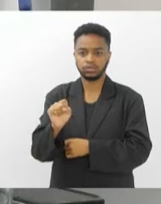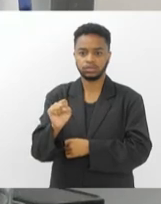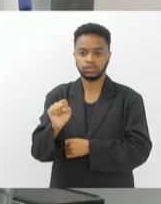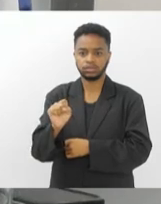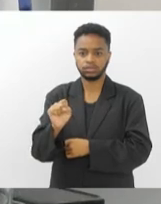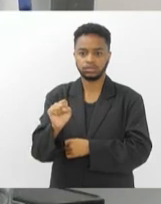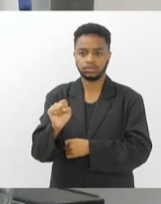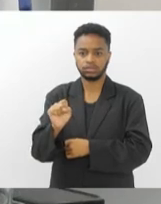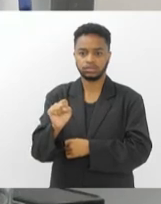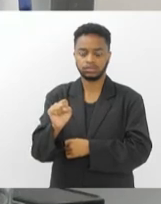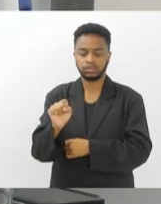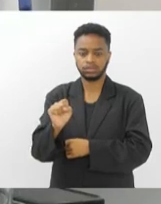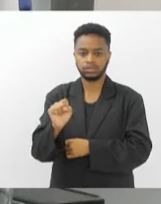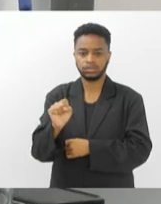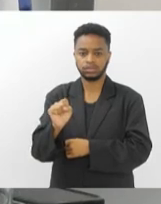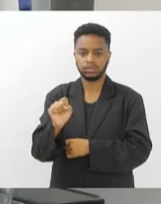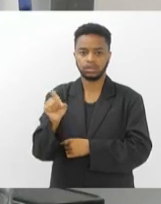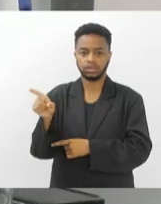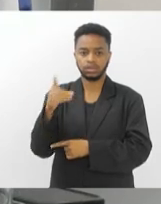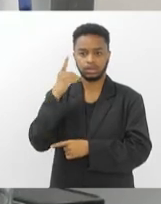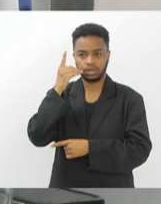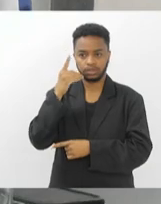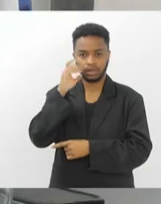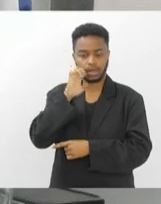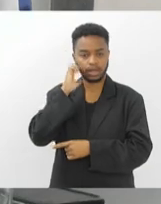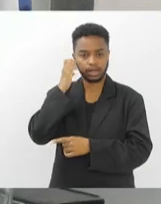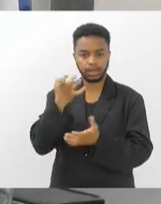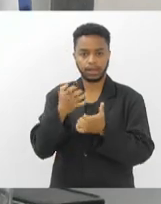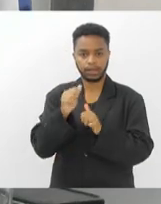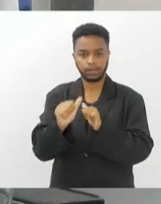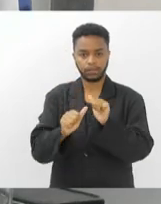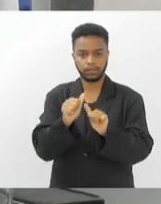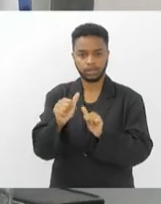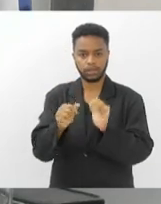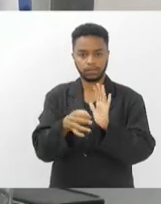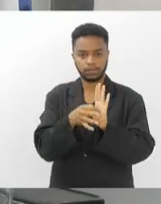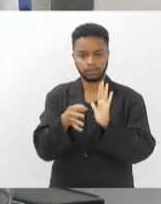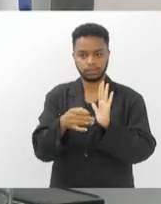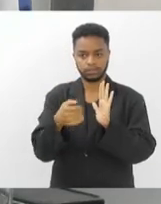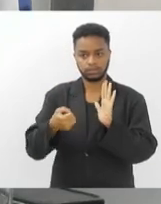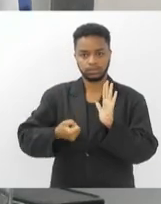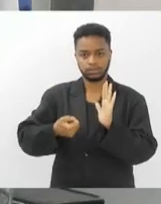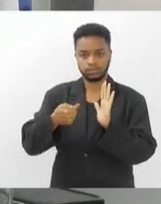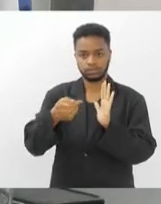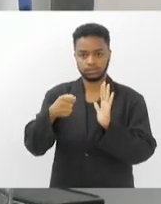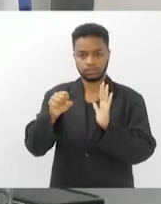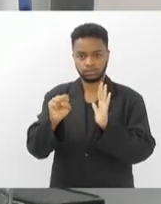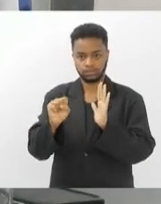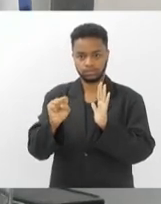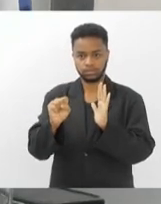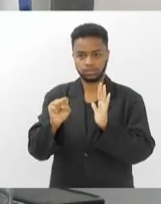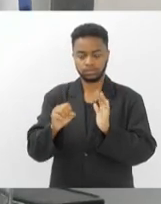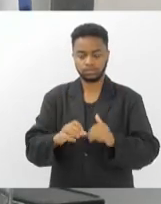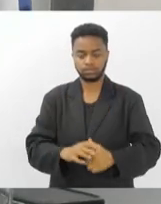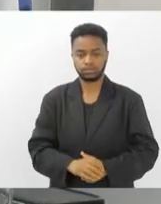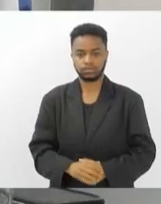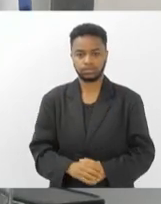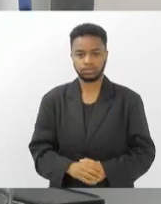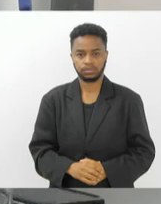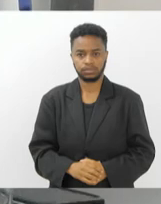Então, chamo os trabalhos à ordem, deputada Érica Takemoto, que é alterar o 78. Não, 78 era parecido. Então,